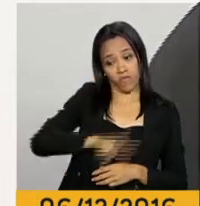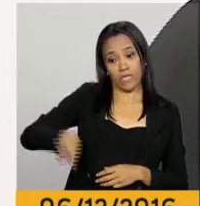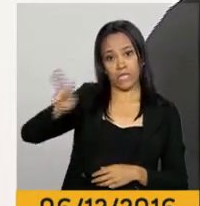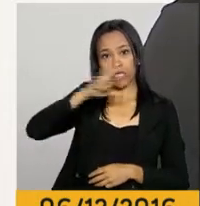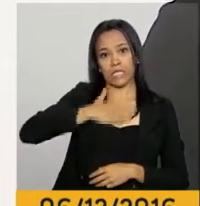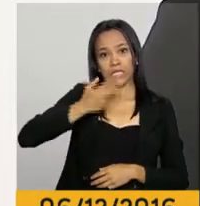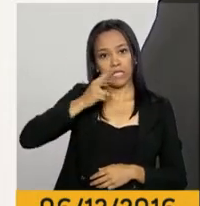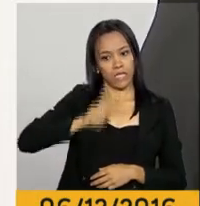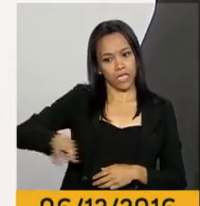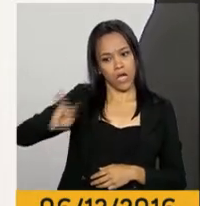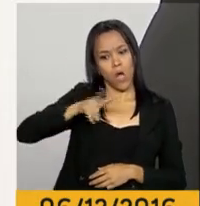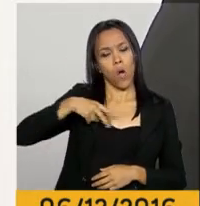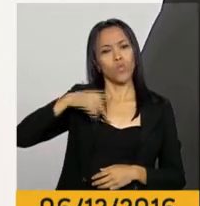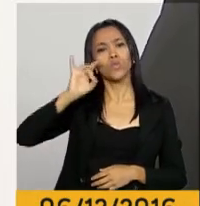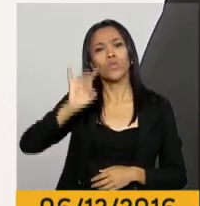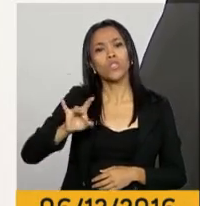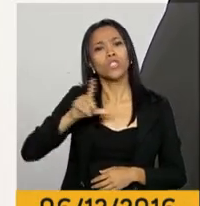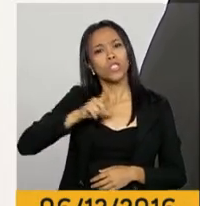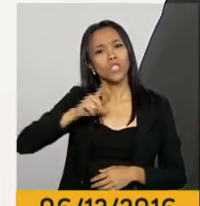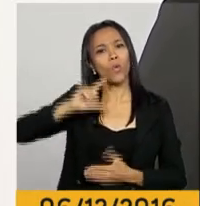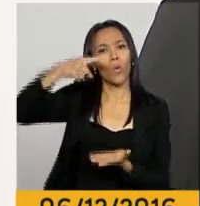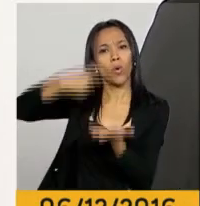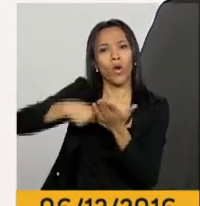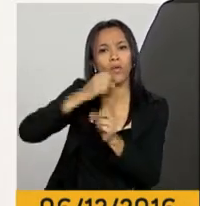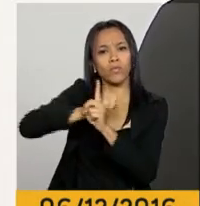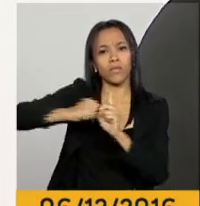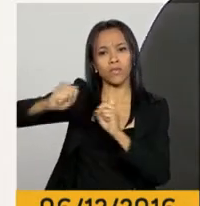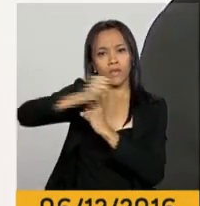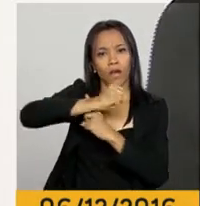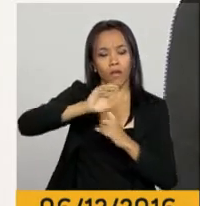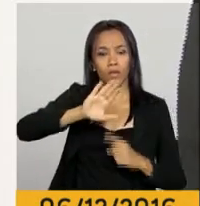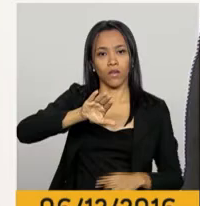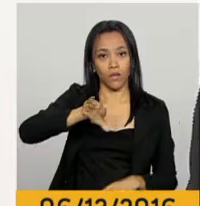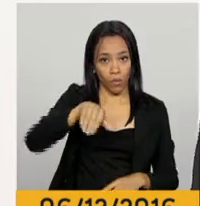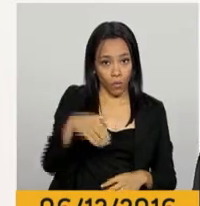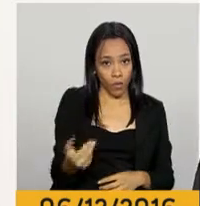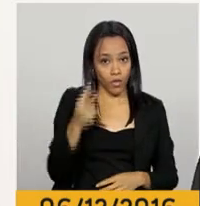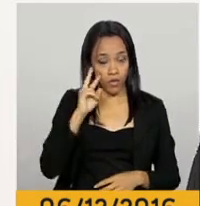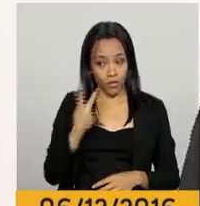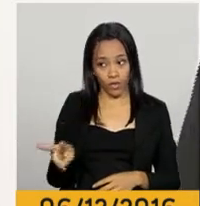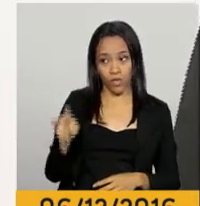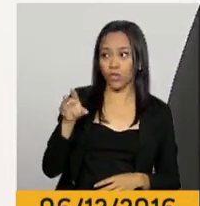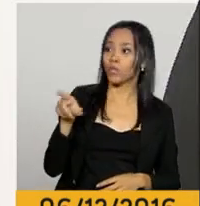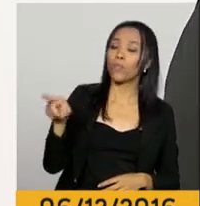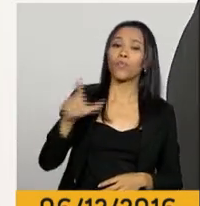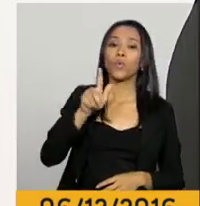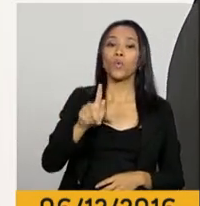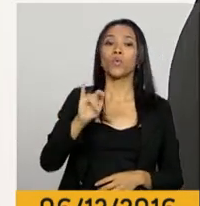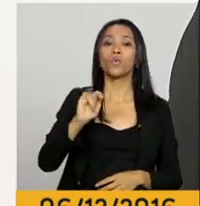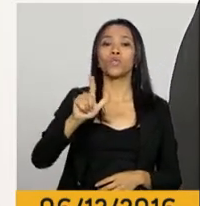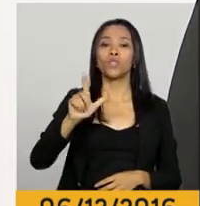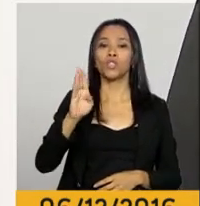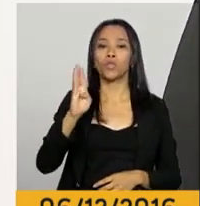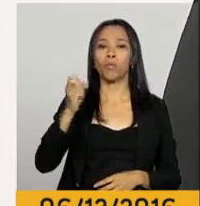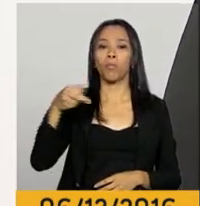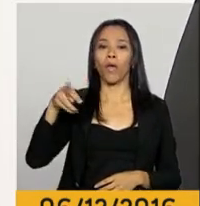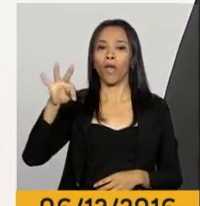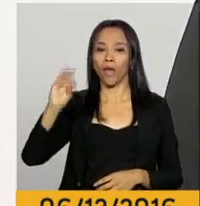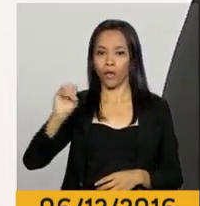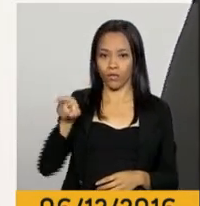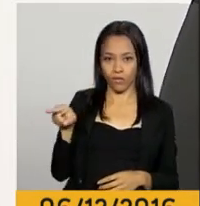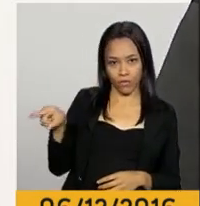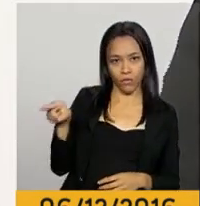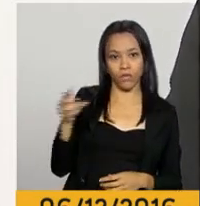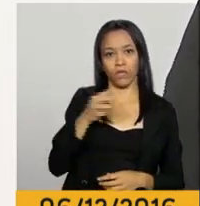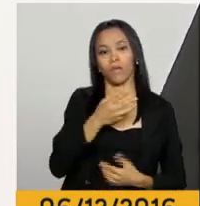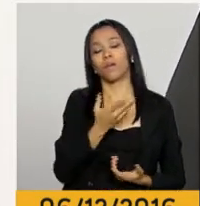federal tinha sempre uma função social da então do instante que eu vejo o gilberto occhi é providenciar um